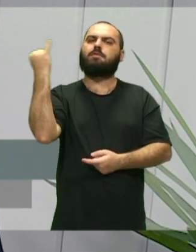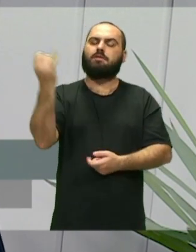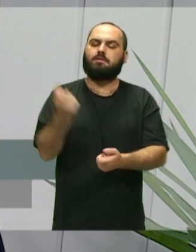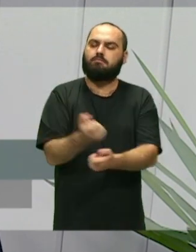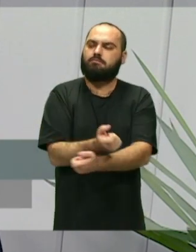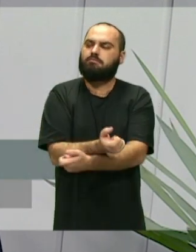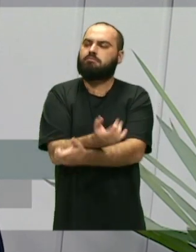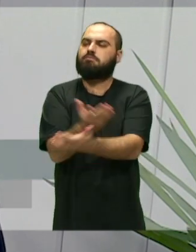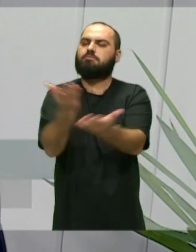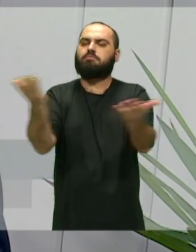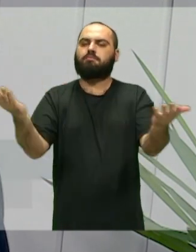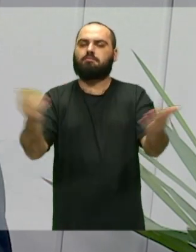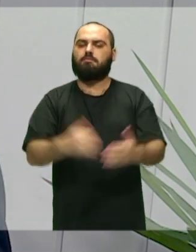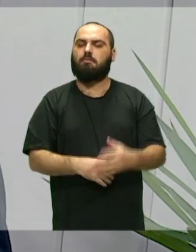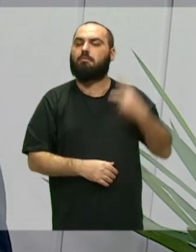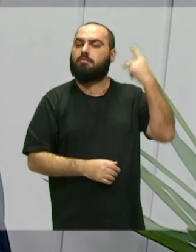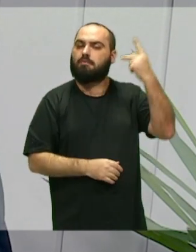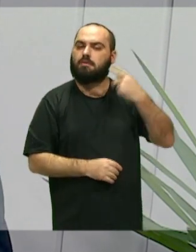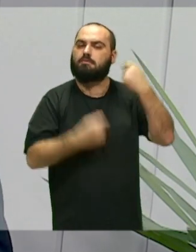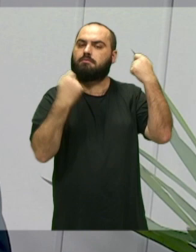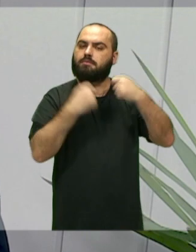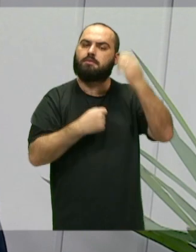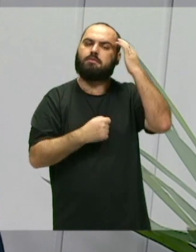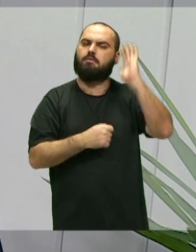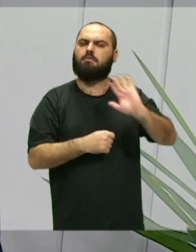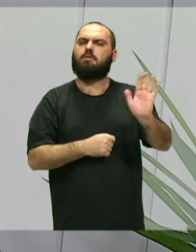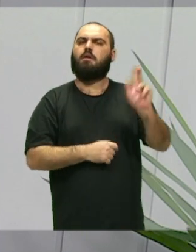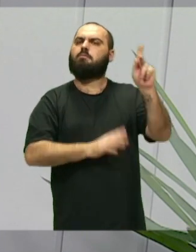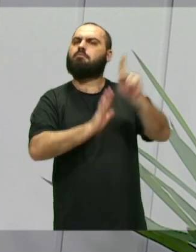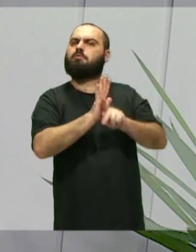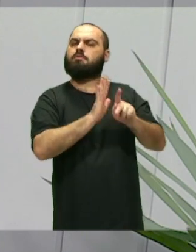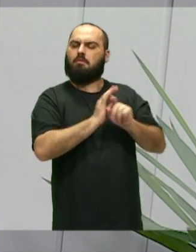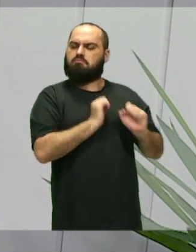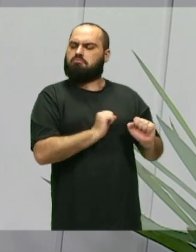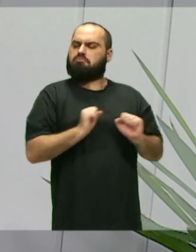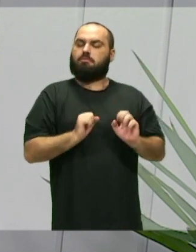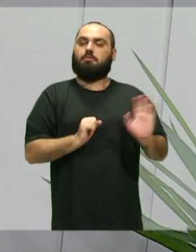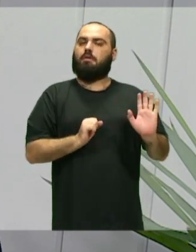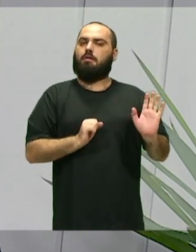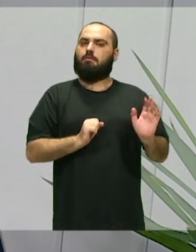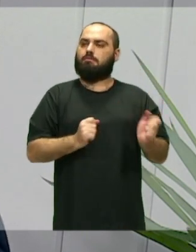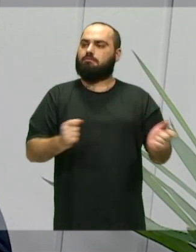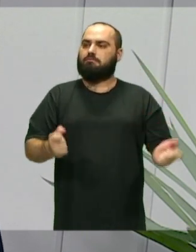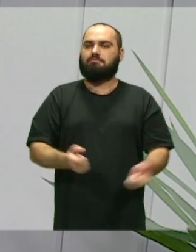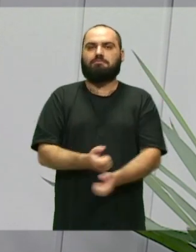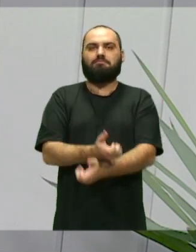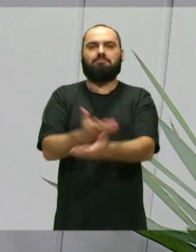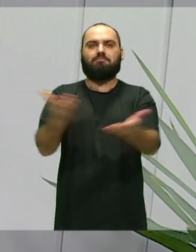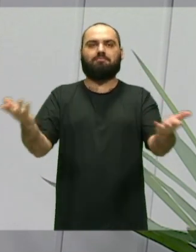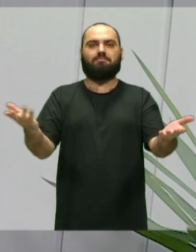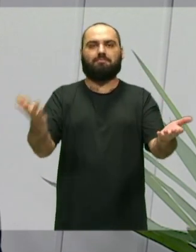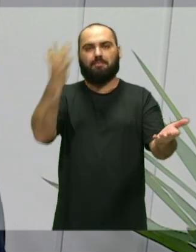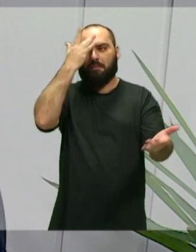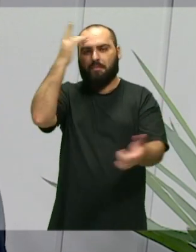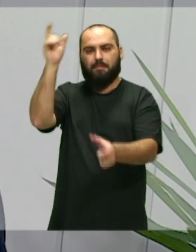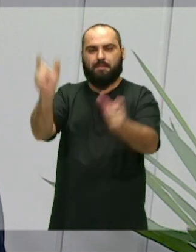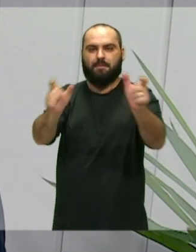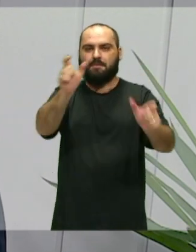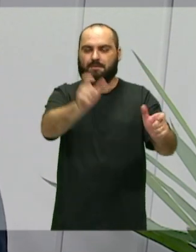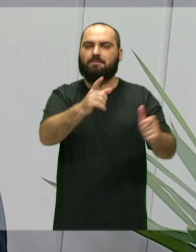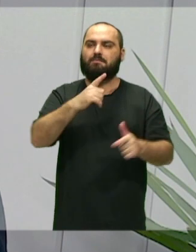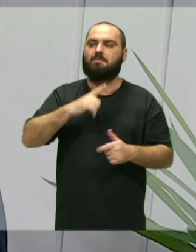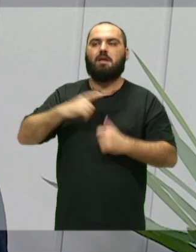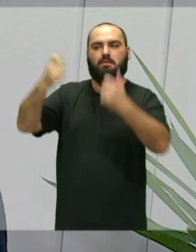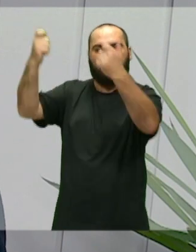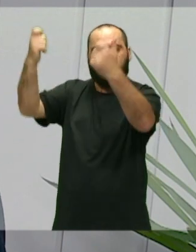político tem que ter esse entendimento não é um projeto de poder é um projeto de serviço é servir ao próximo que eu falei para eles